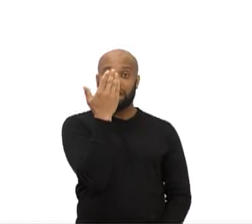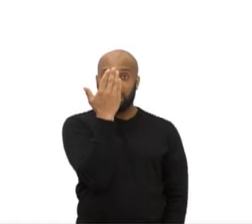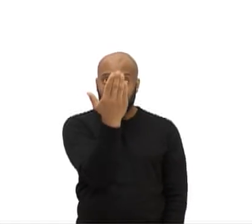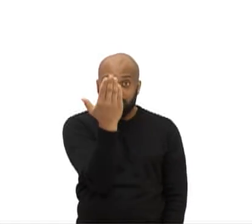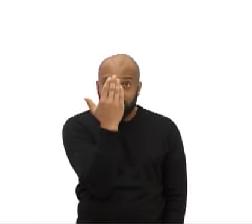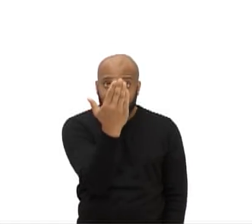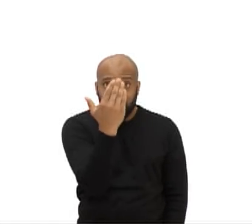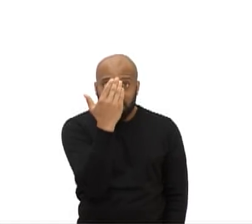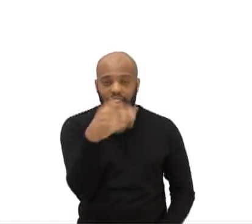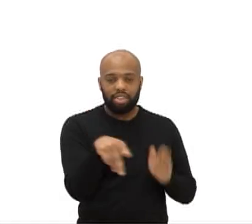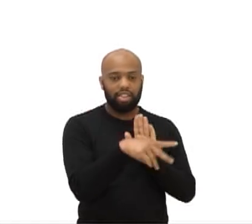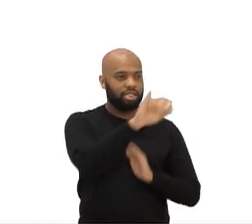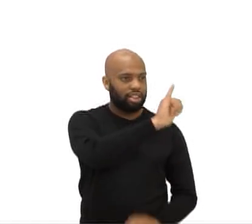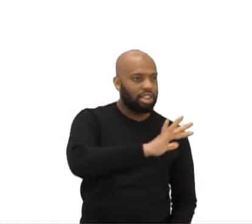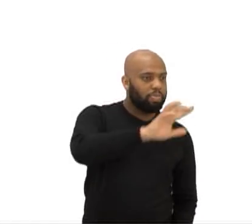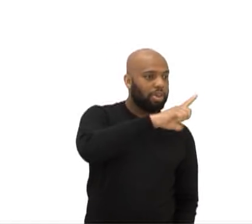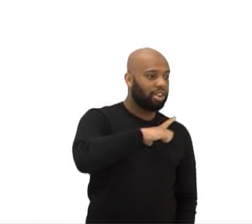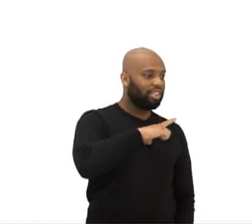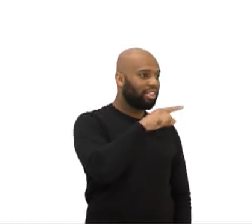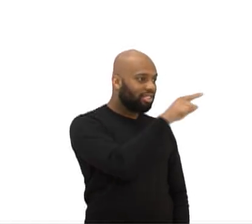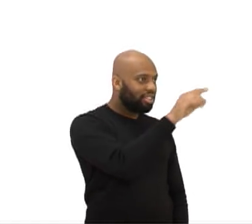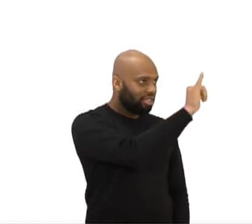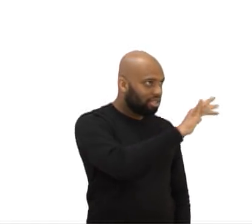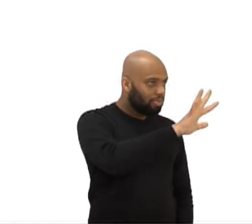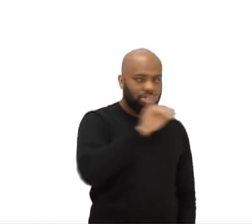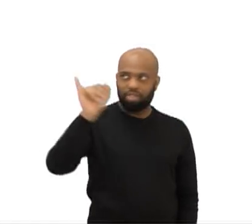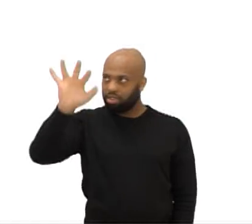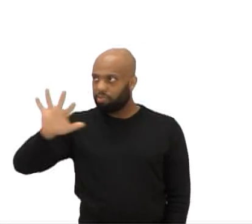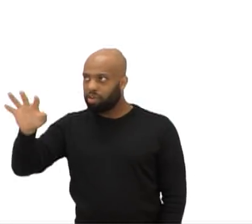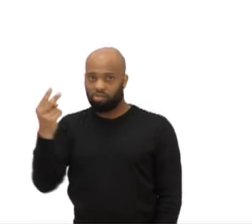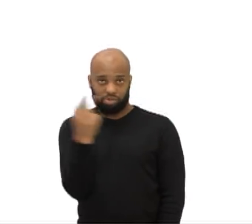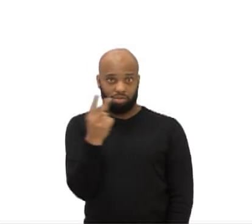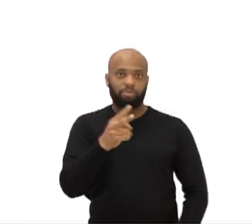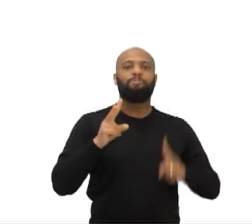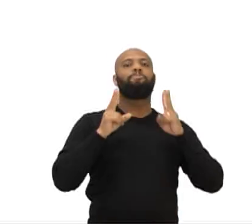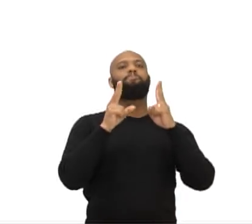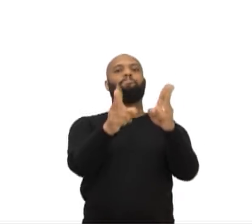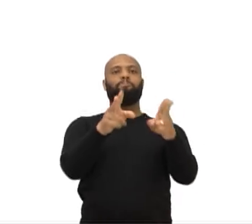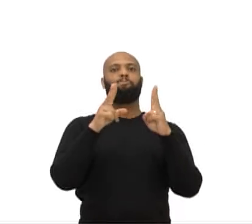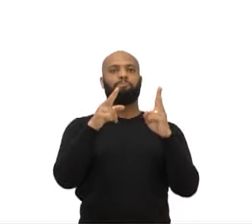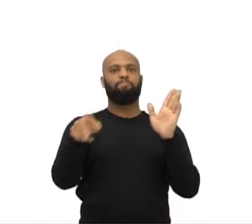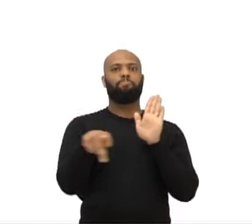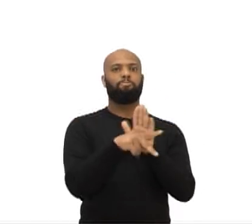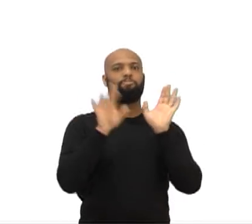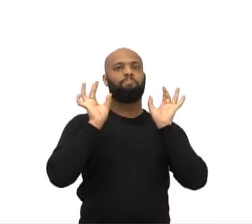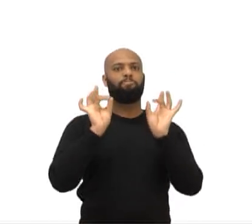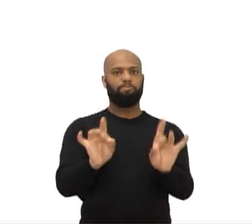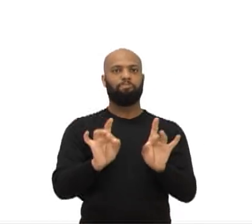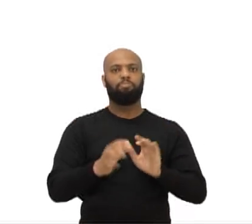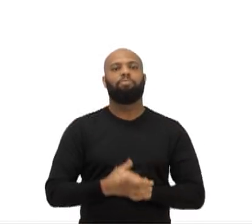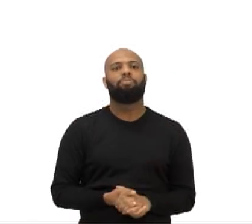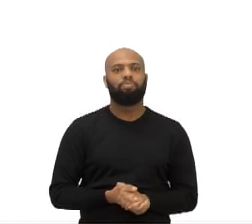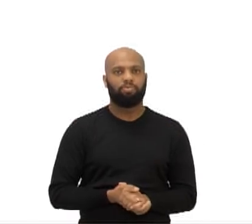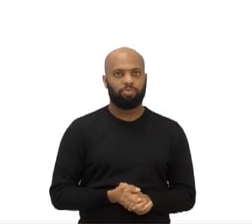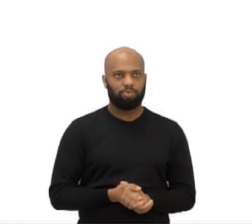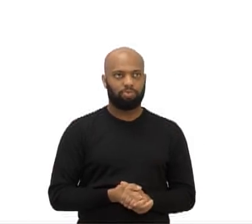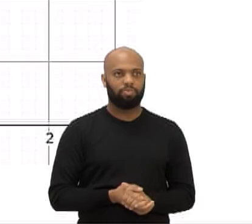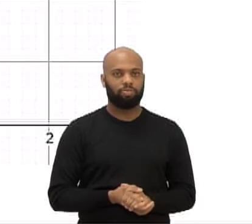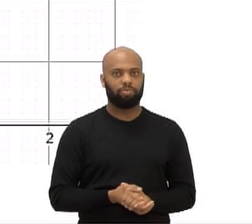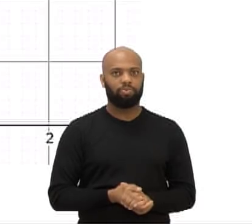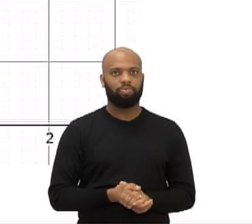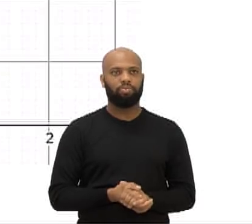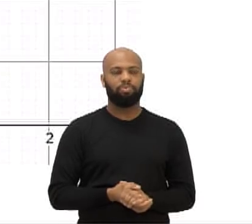imagem de um lado com o outro. Ela tem que ser o reflexo da imagem original.